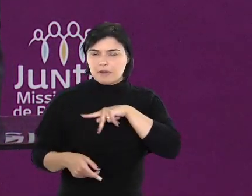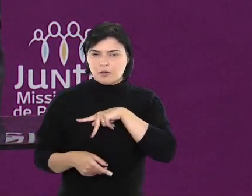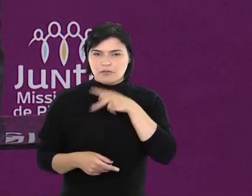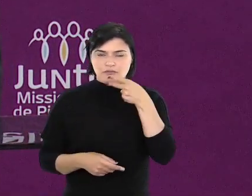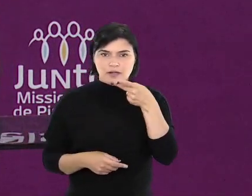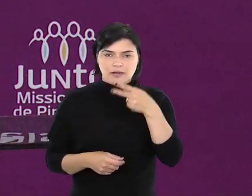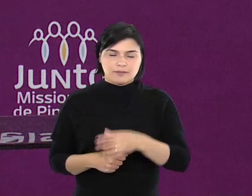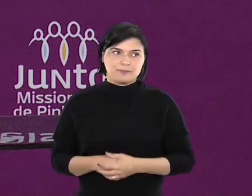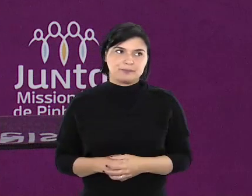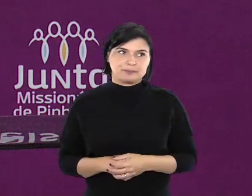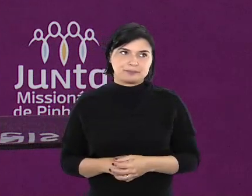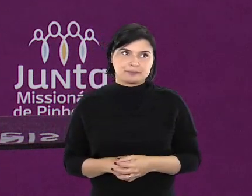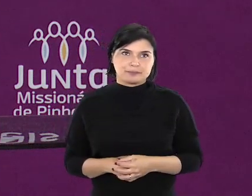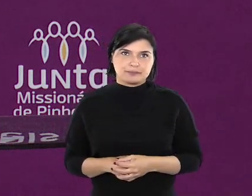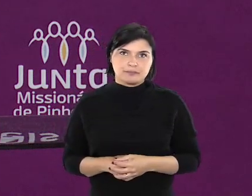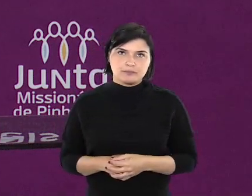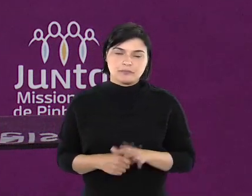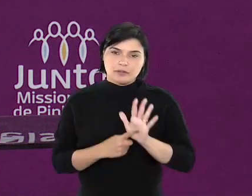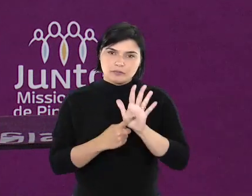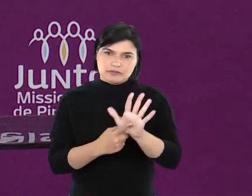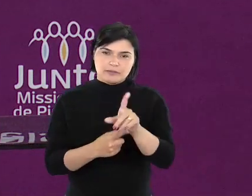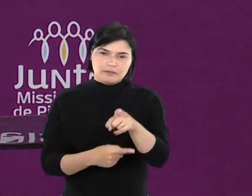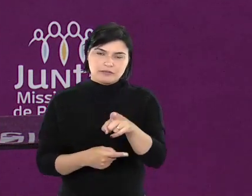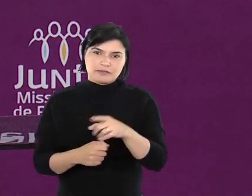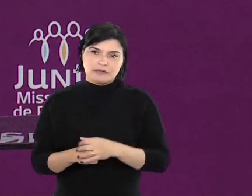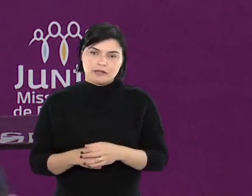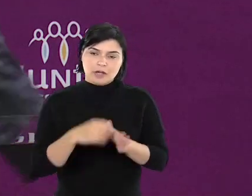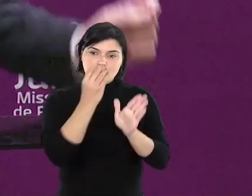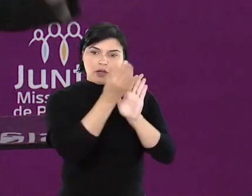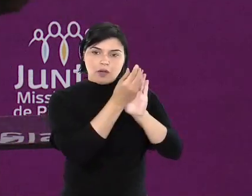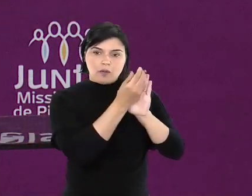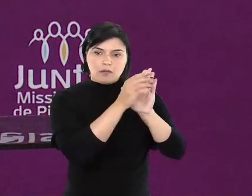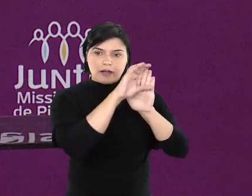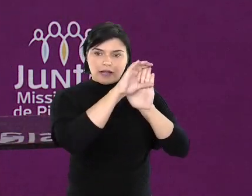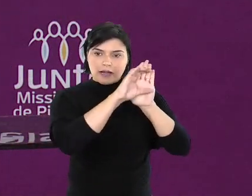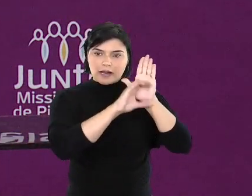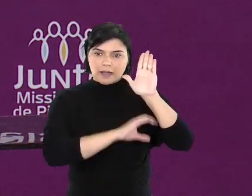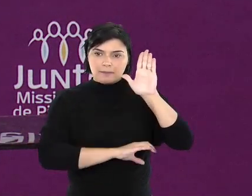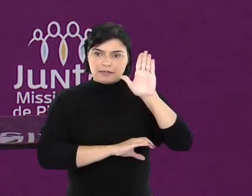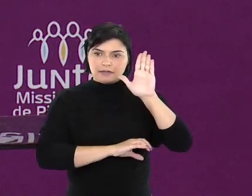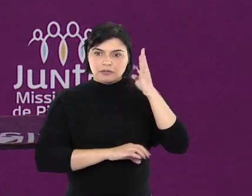eu queria destacar para você no Capítulo 4